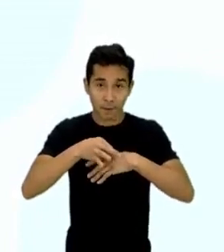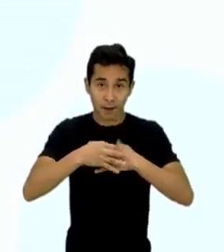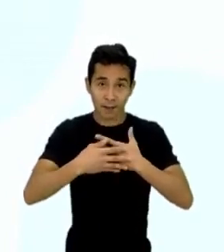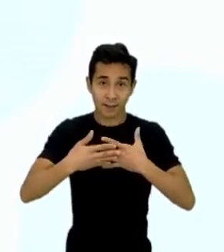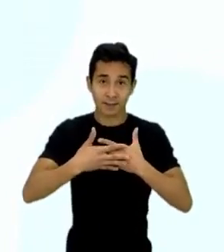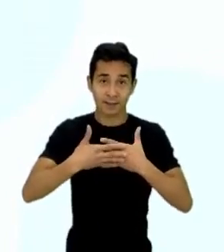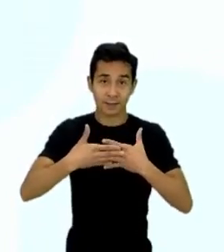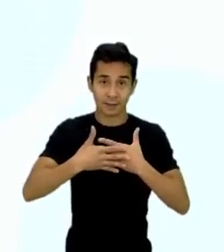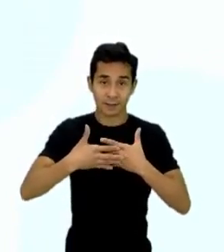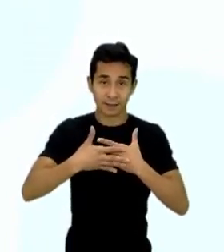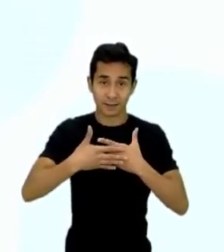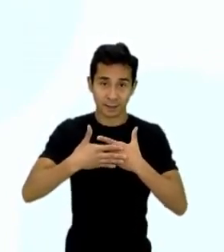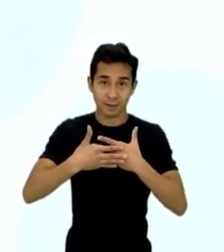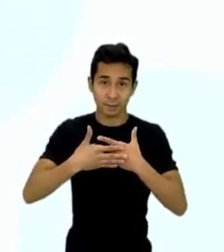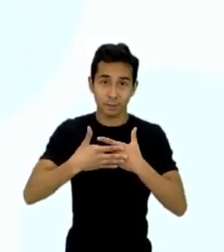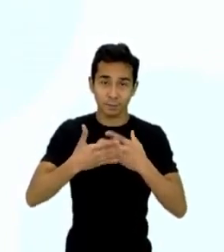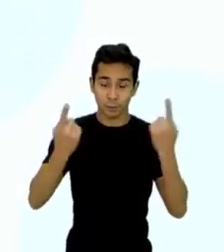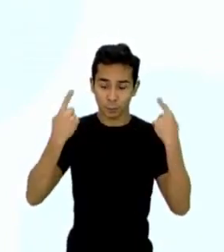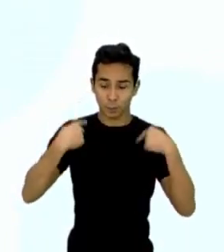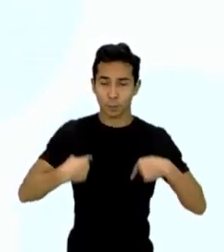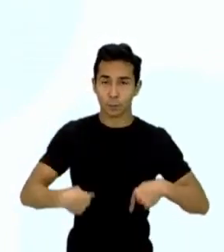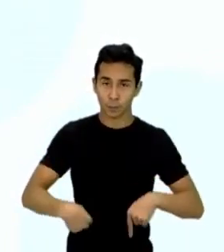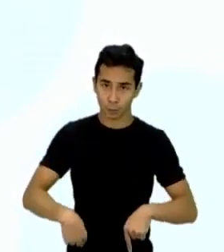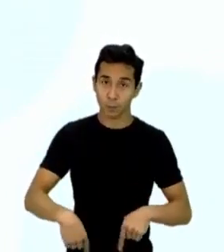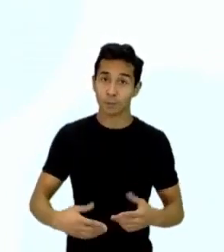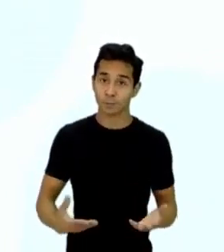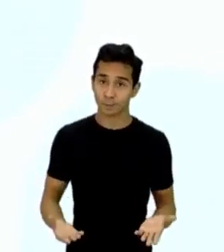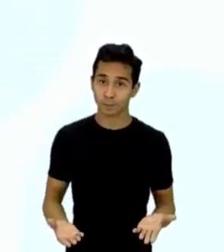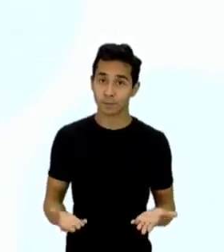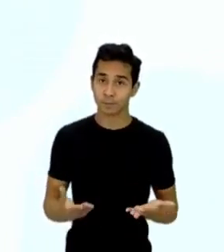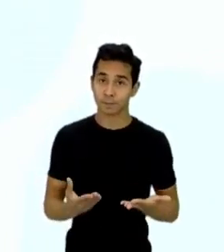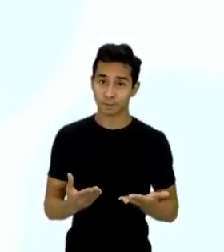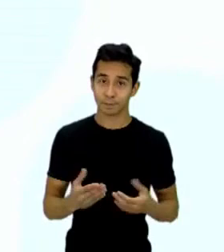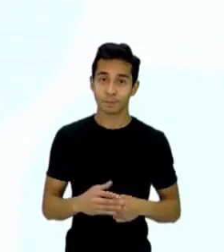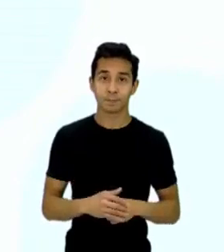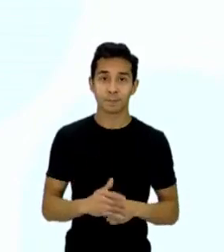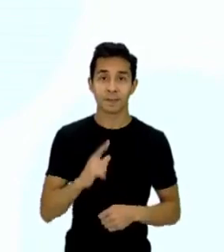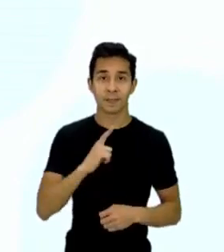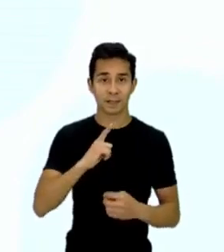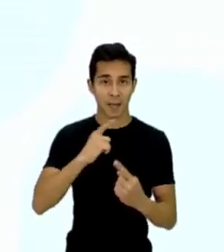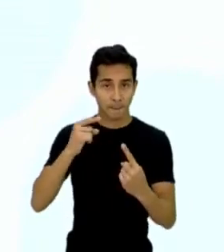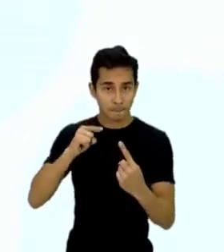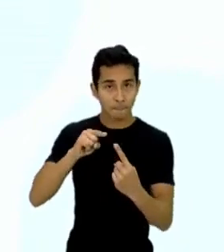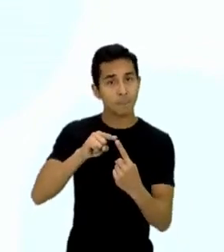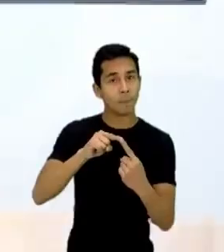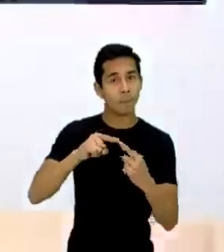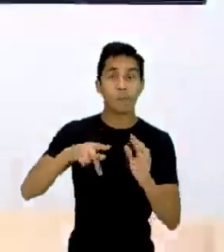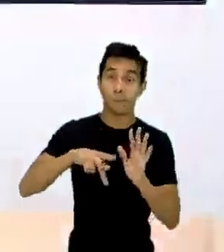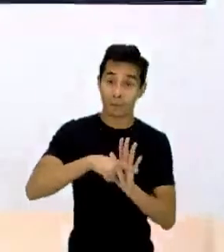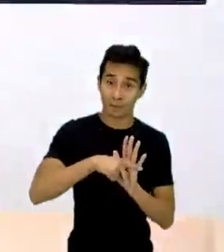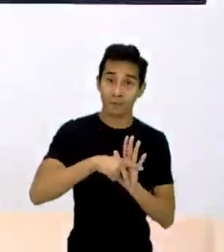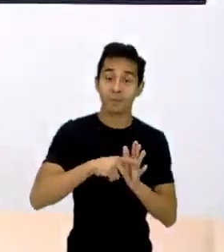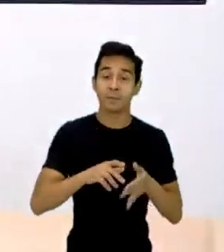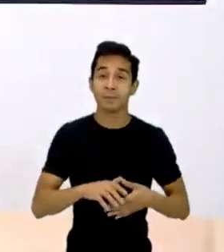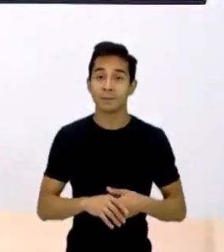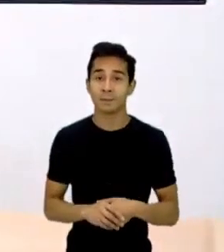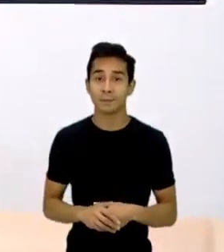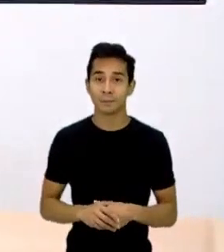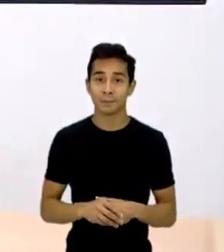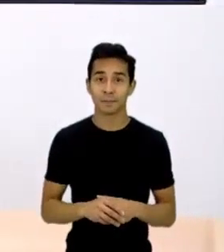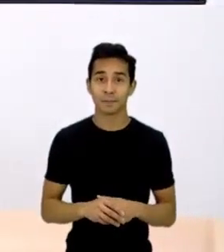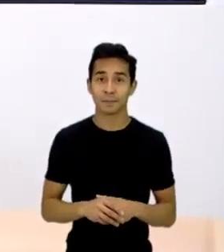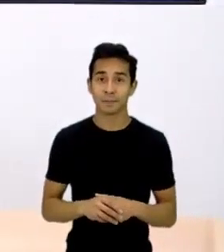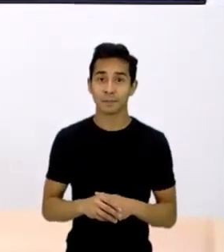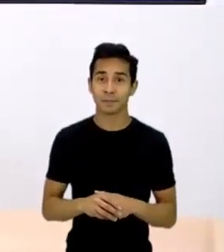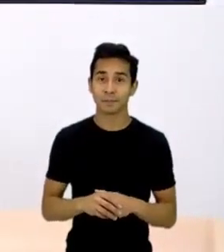nosso corpo, tá? Que vai ter uma função definida, tá? E vai ser especializado para aquilo.